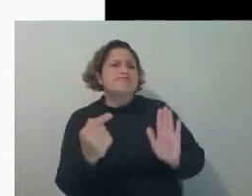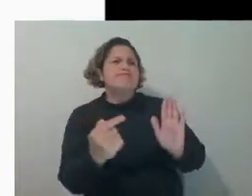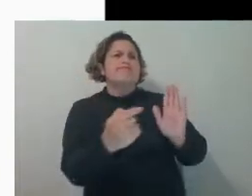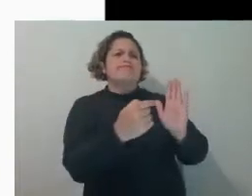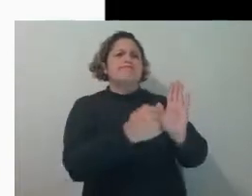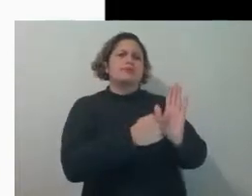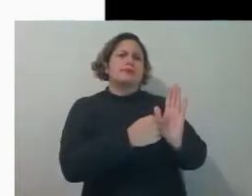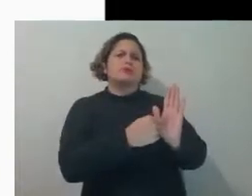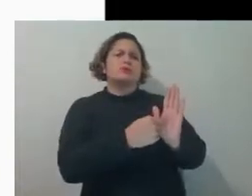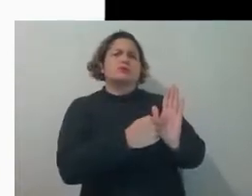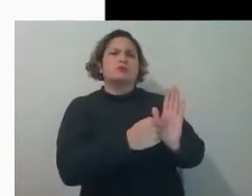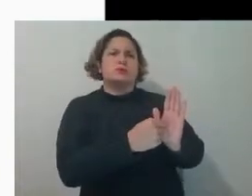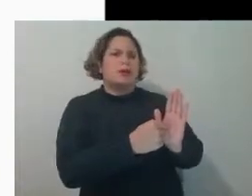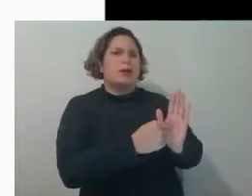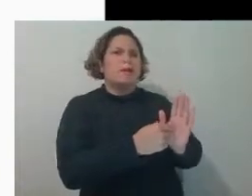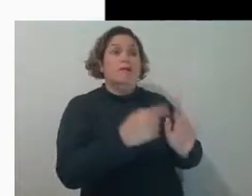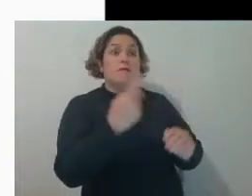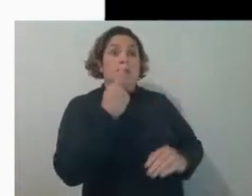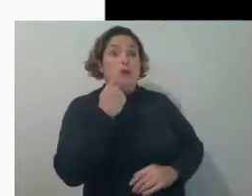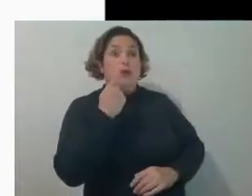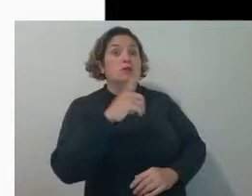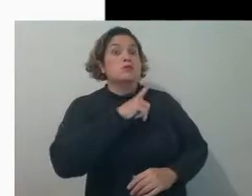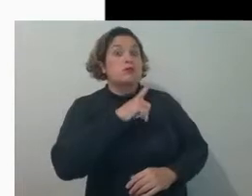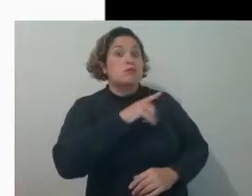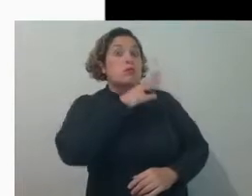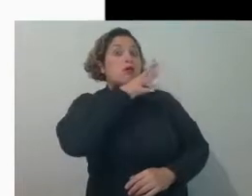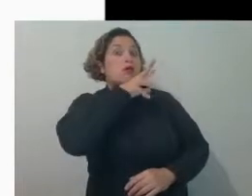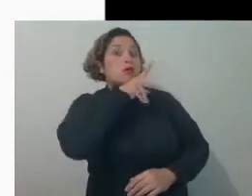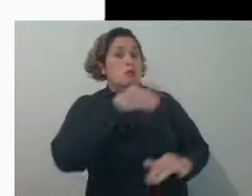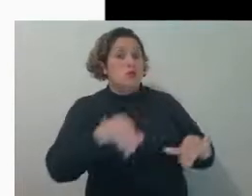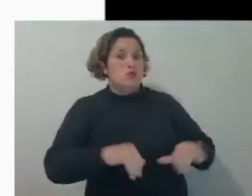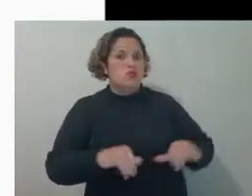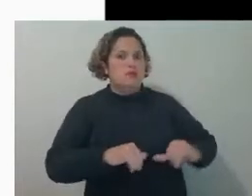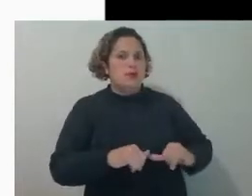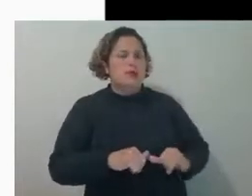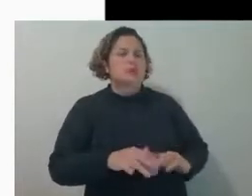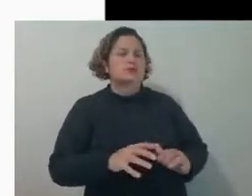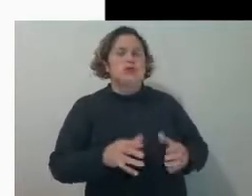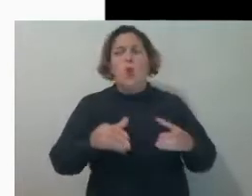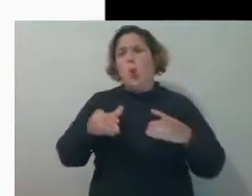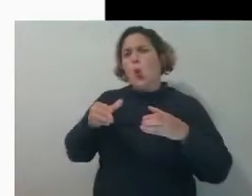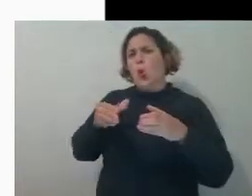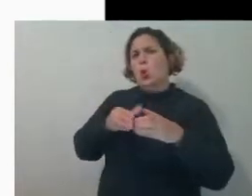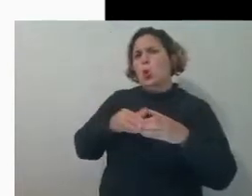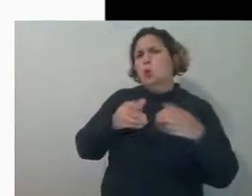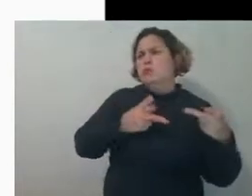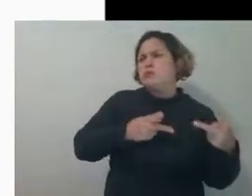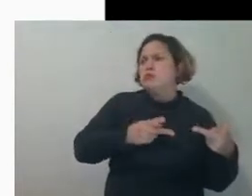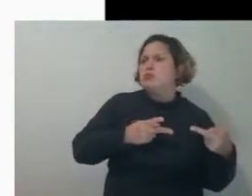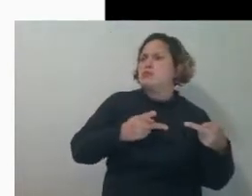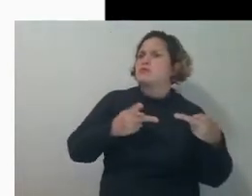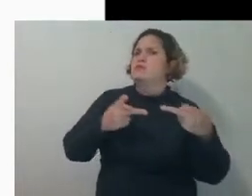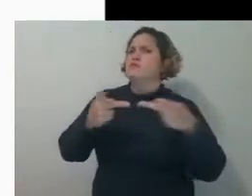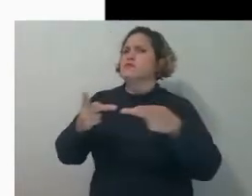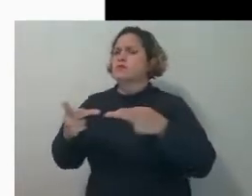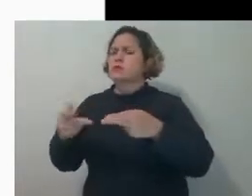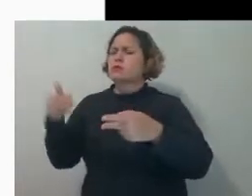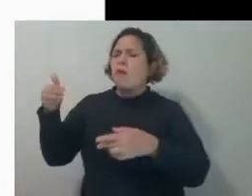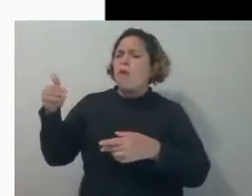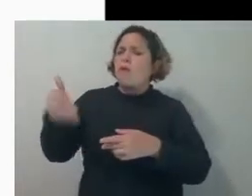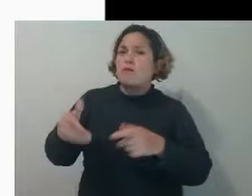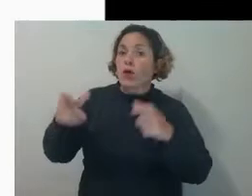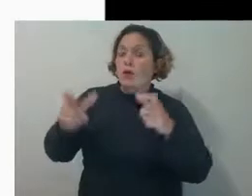É feita uma denúncia e a equipe de fiscais vai lá fazer uma vistoria, né? Então, eles